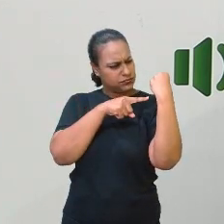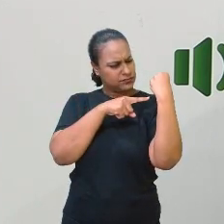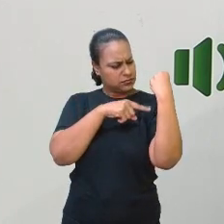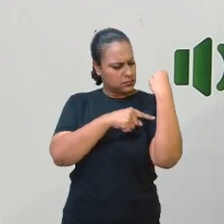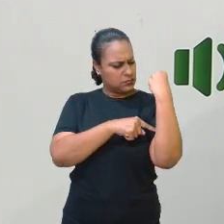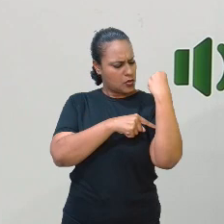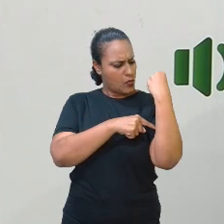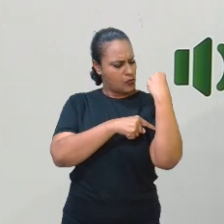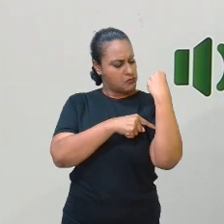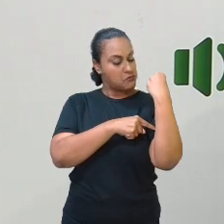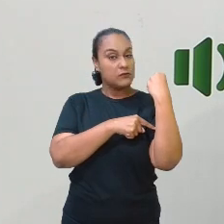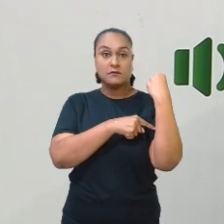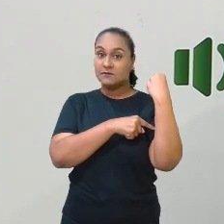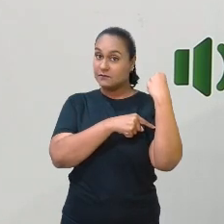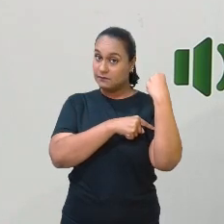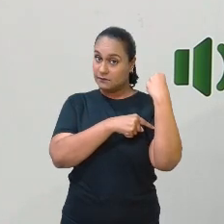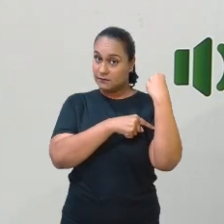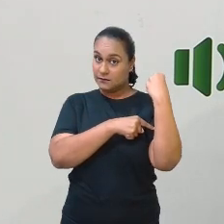está durinho.